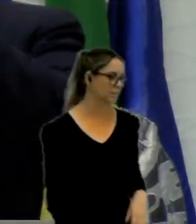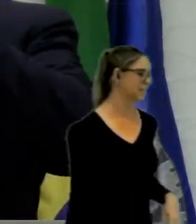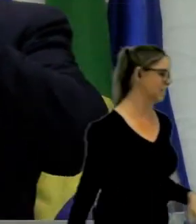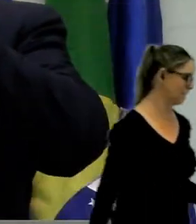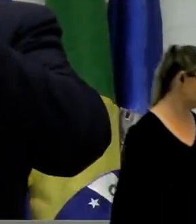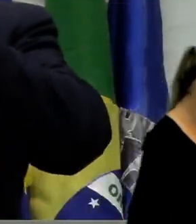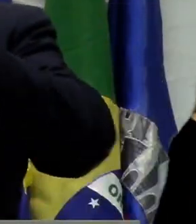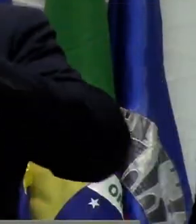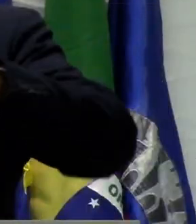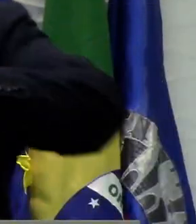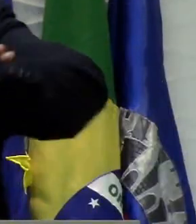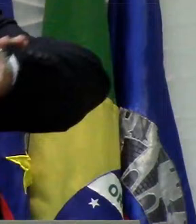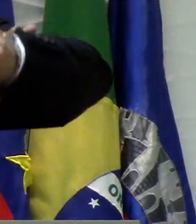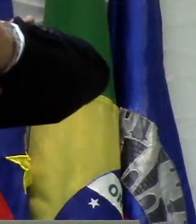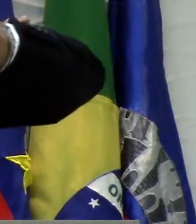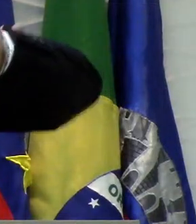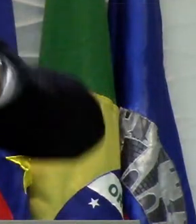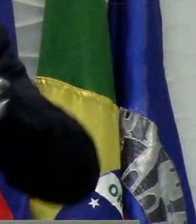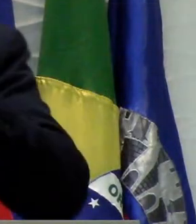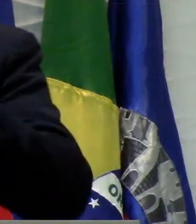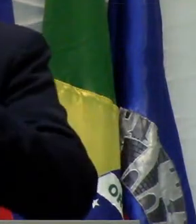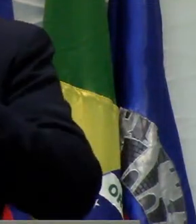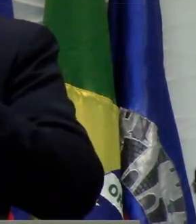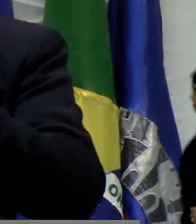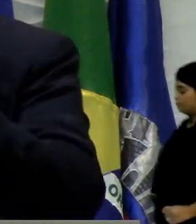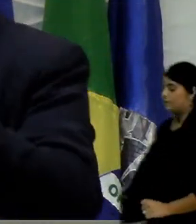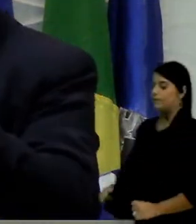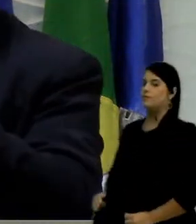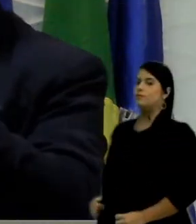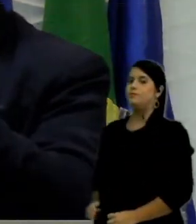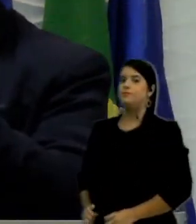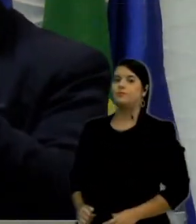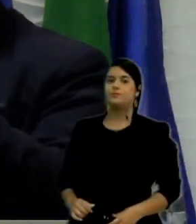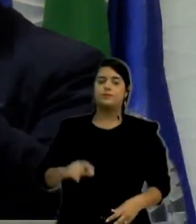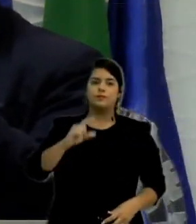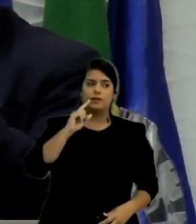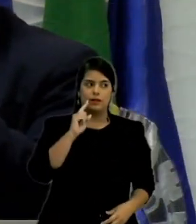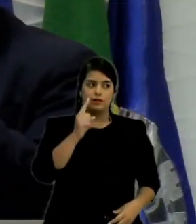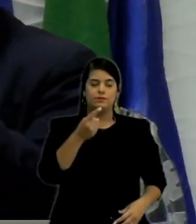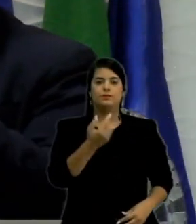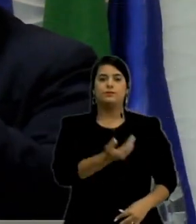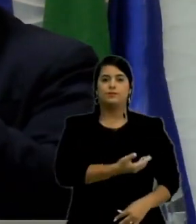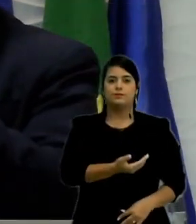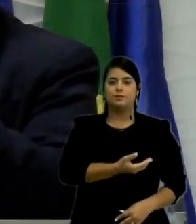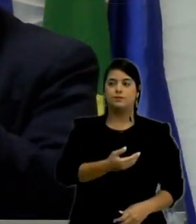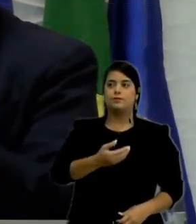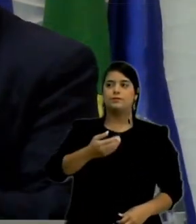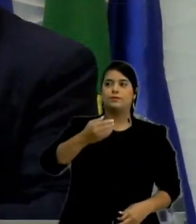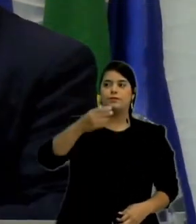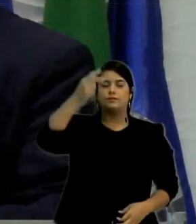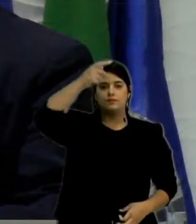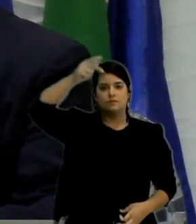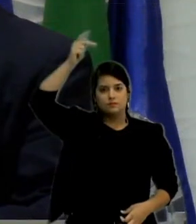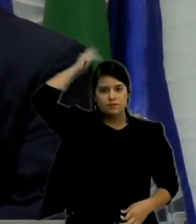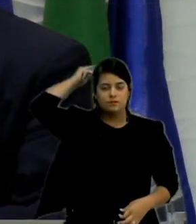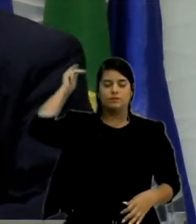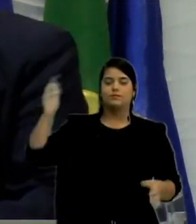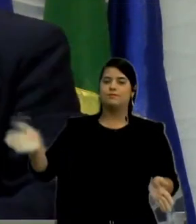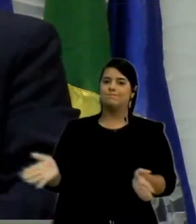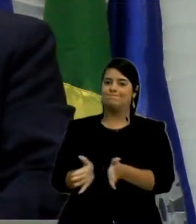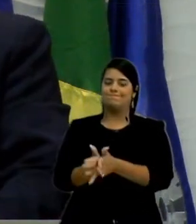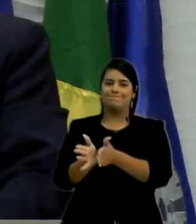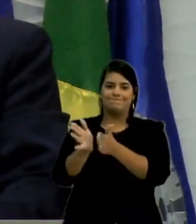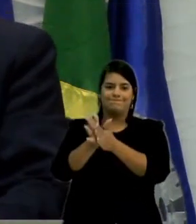Boa tarde, né? Ainda é bom dia, né? Essa indicação do colega Pachequim, tá de parabéns.